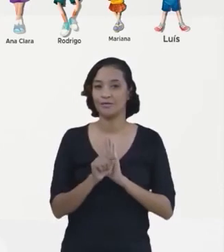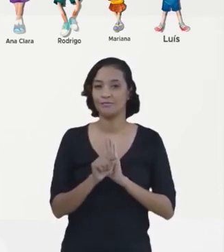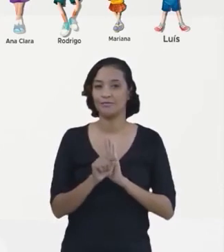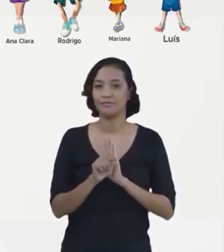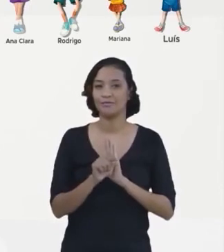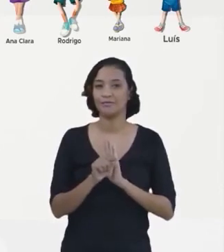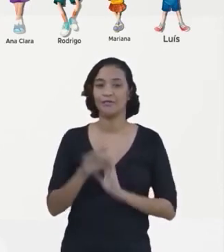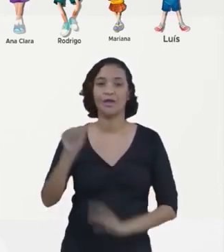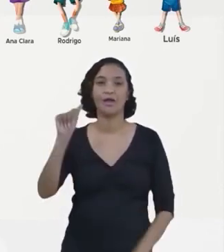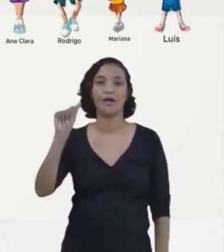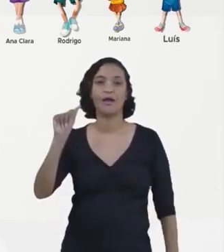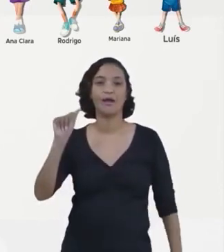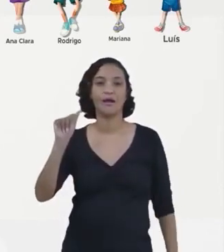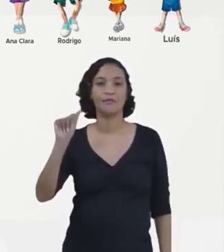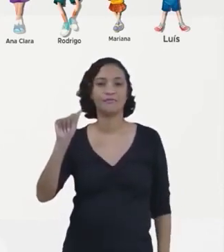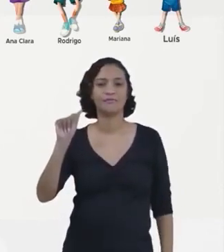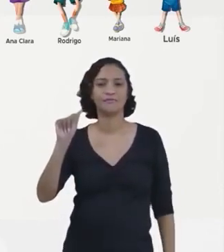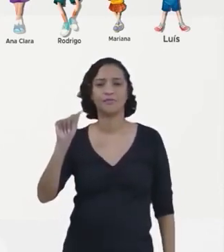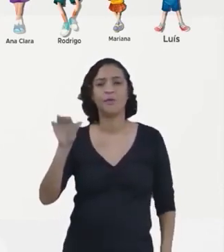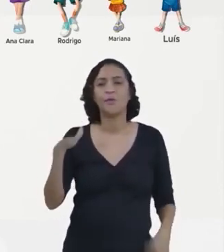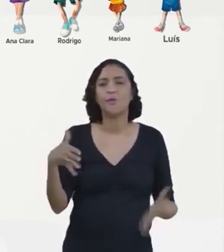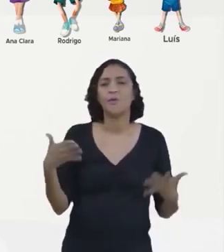Qual é a criança mais alta?